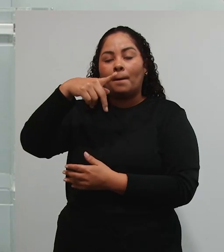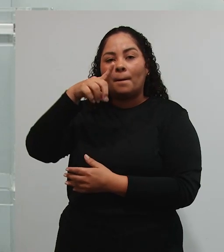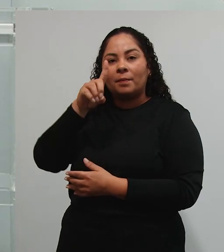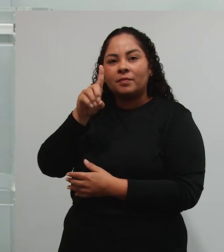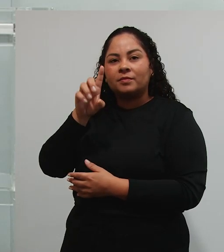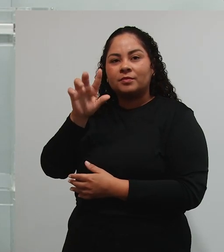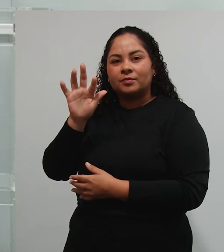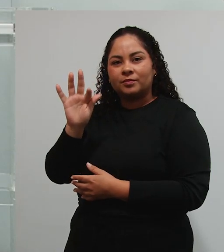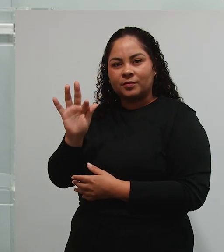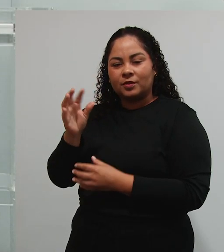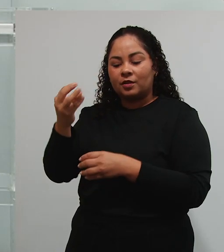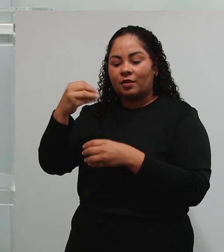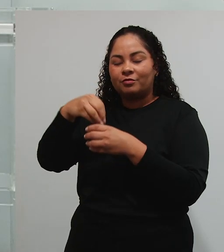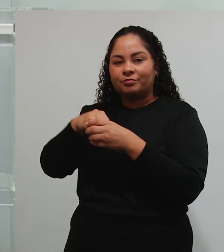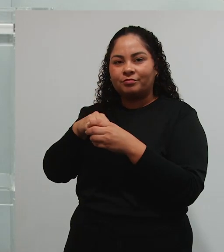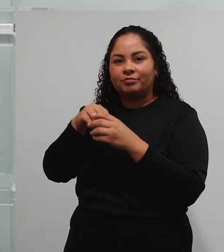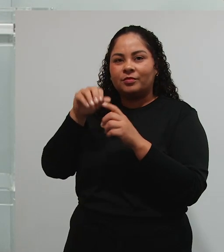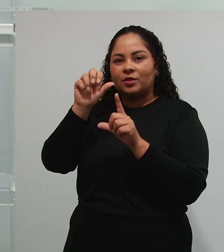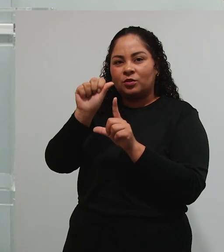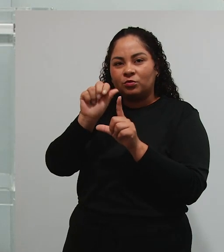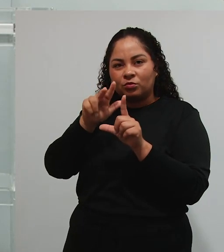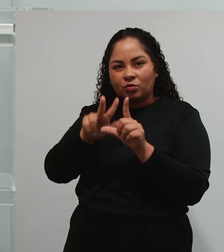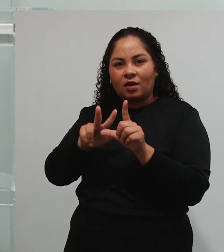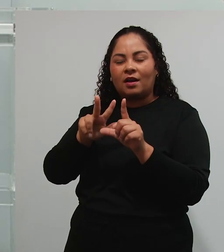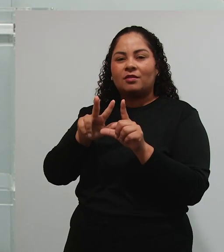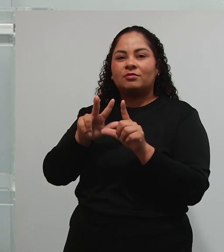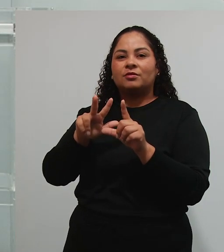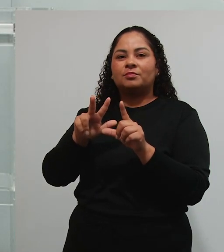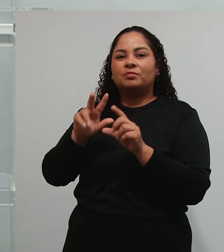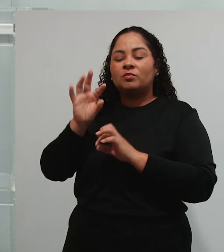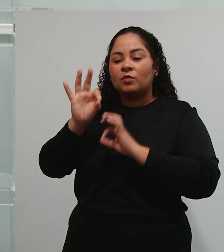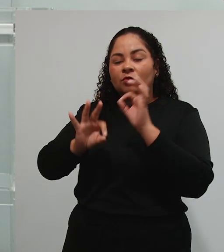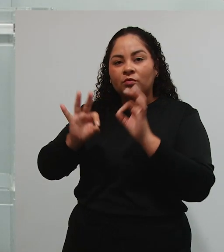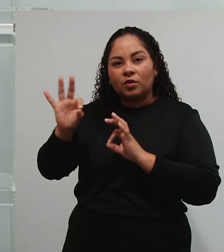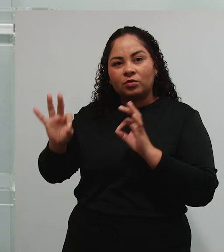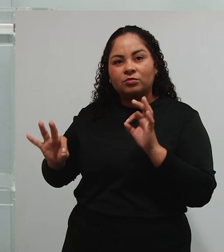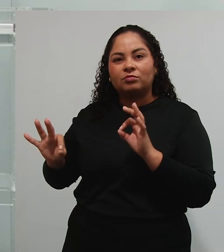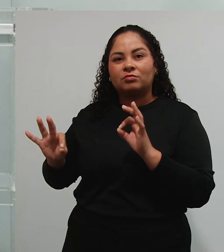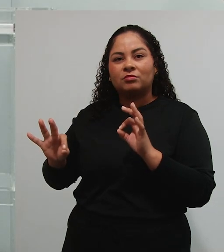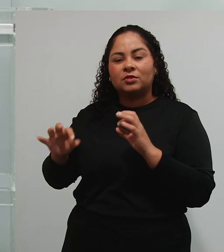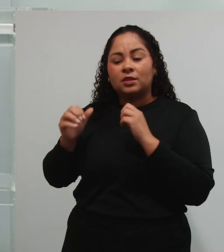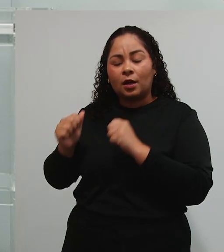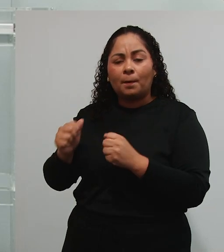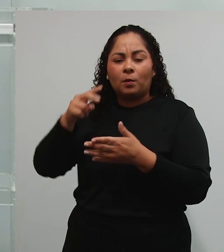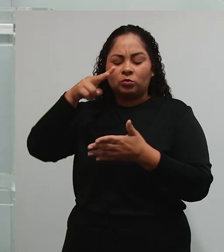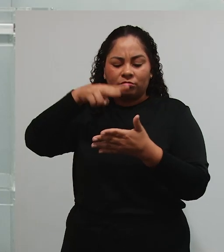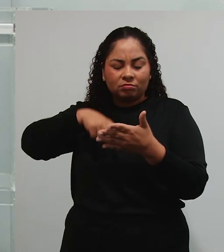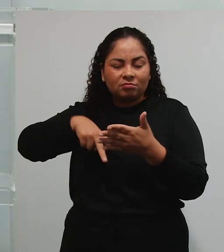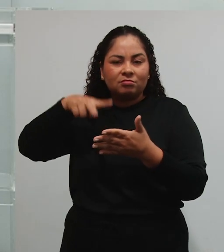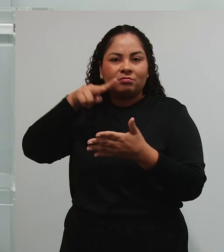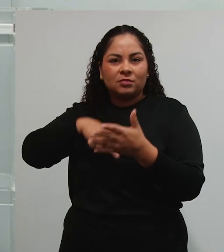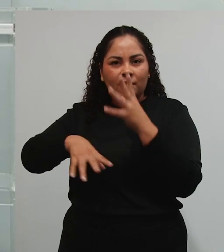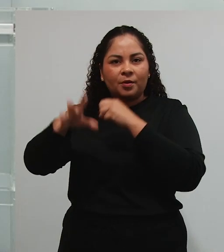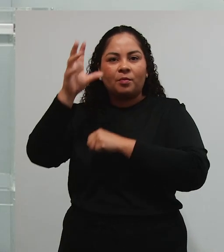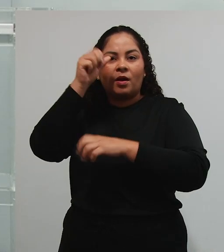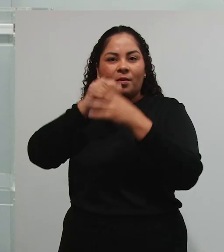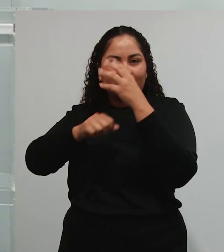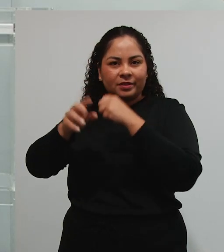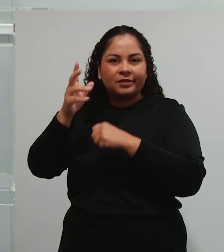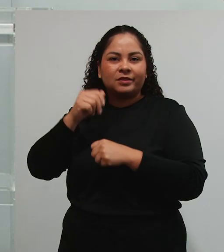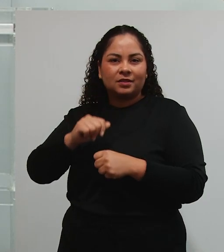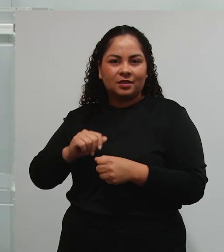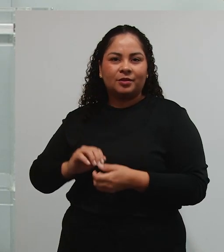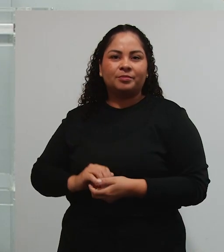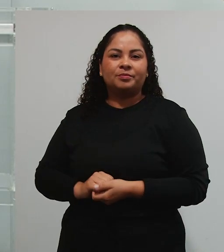técnica da entrevista, e o da Fabiana também são em torno de umas 10 páginas. Então, esse como livros bases,